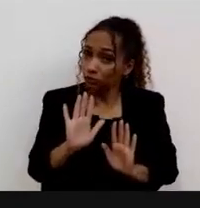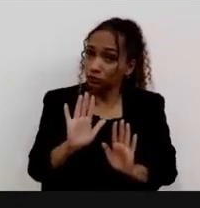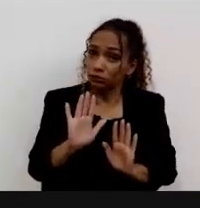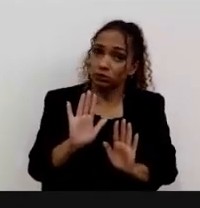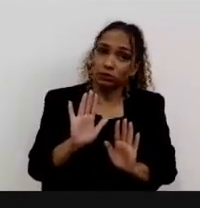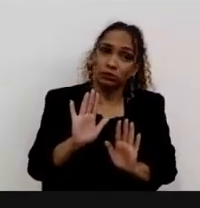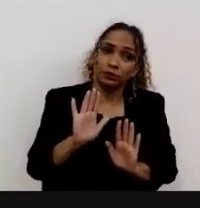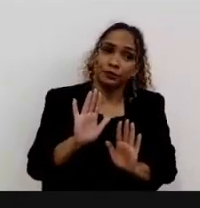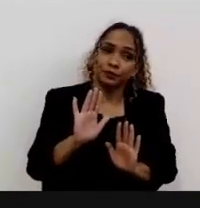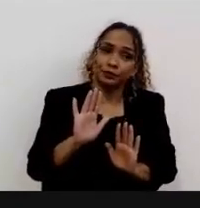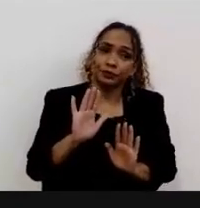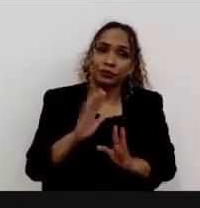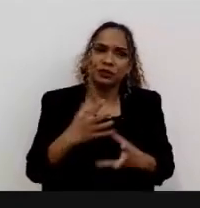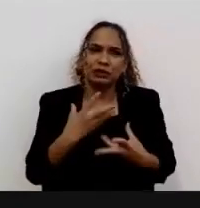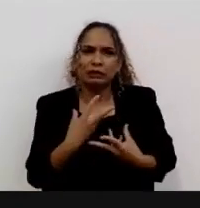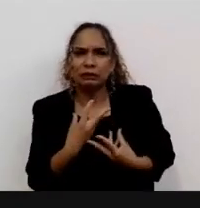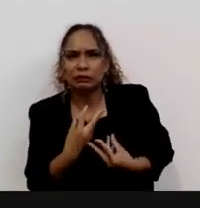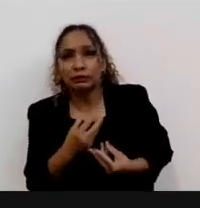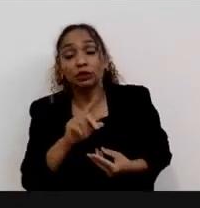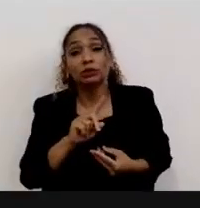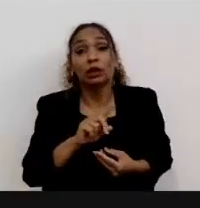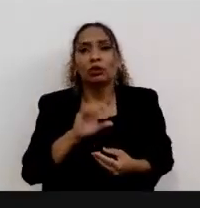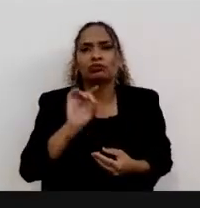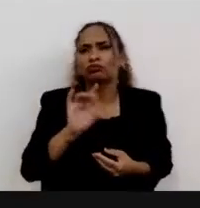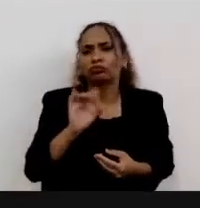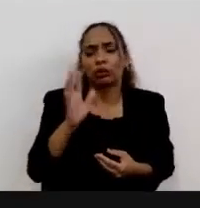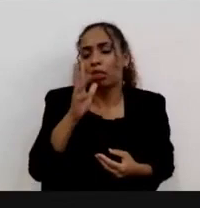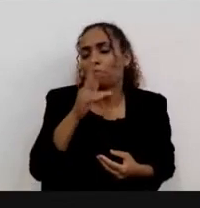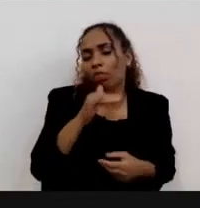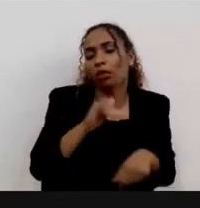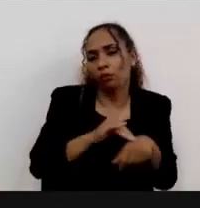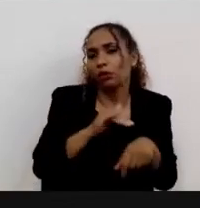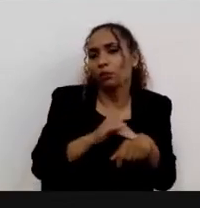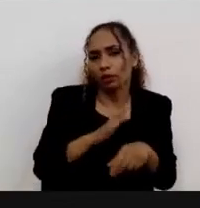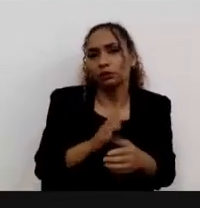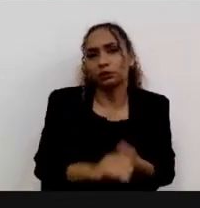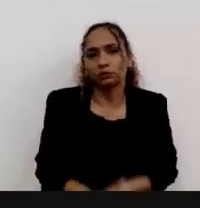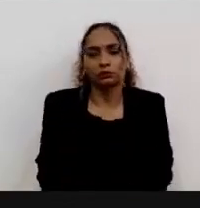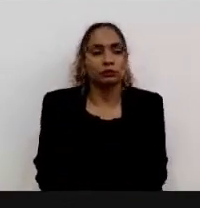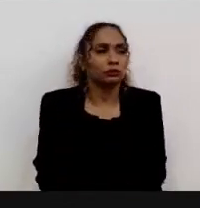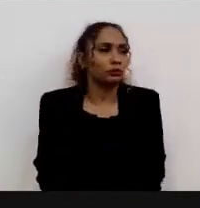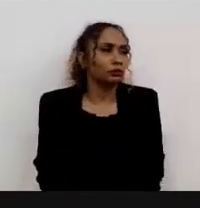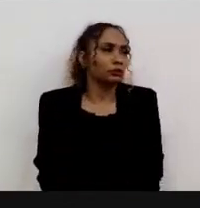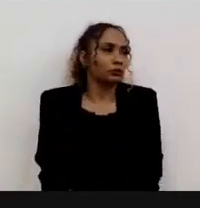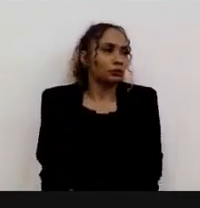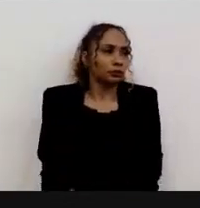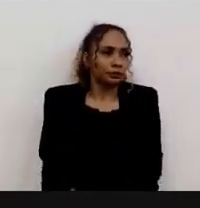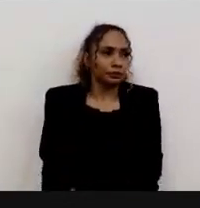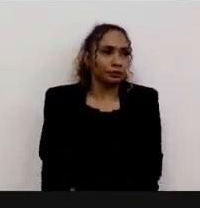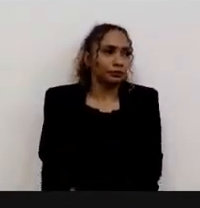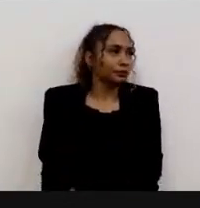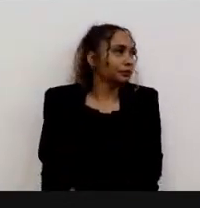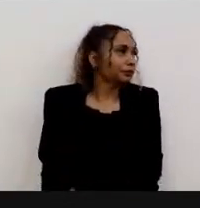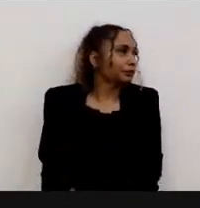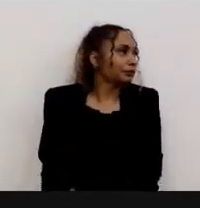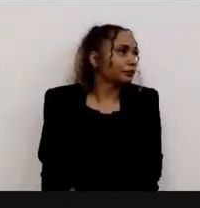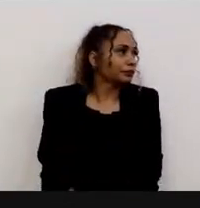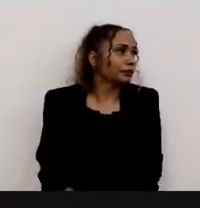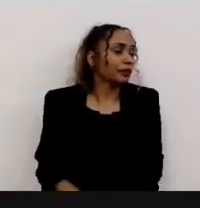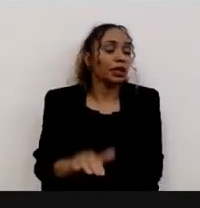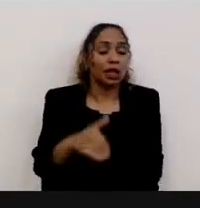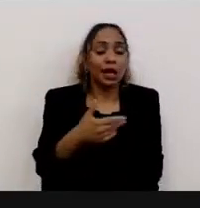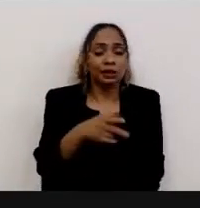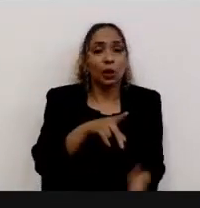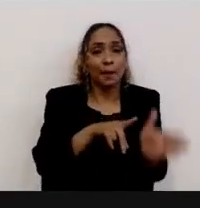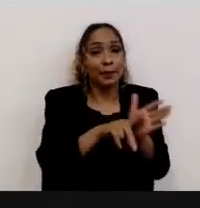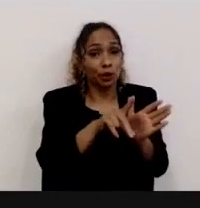muito árduo, não, né? Só demora um pouco mais do que a gente espera sempre. Só para equilibrar o debate aqui, vou fazer uma